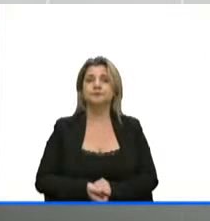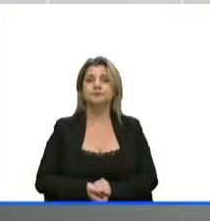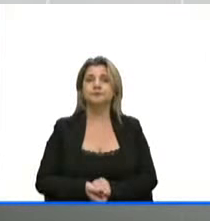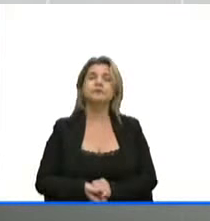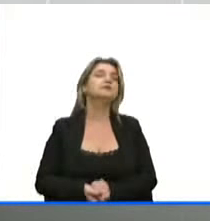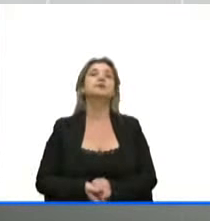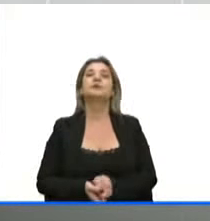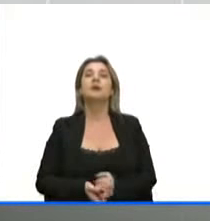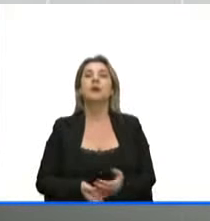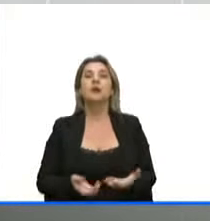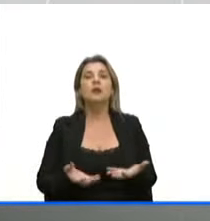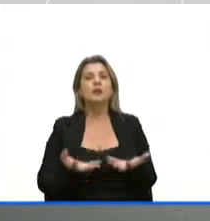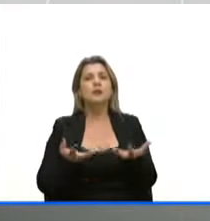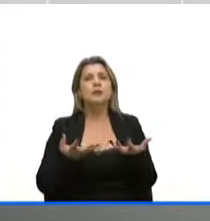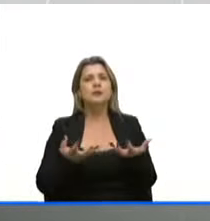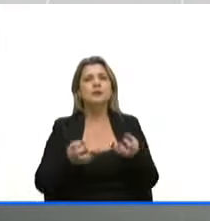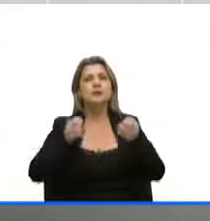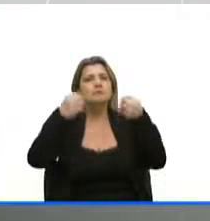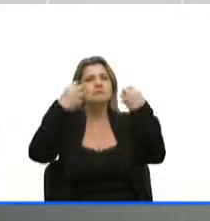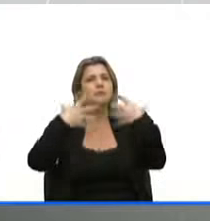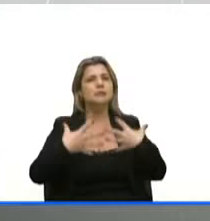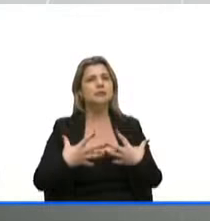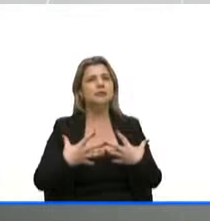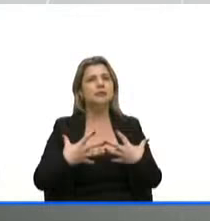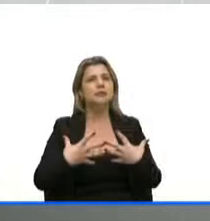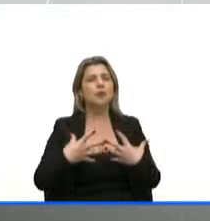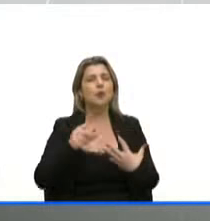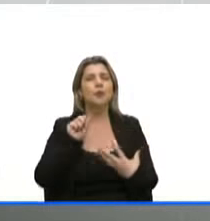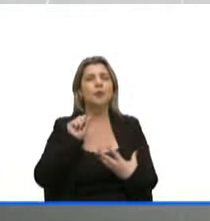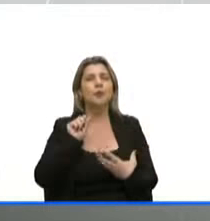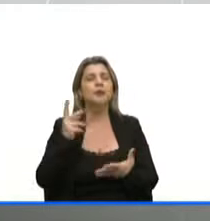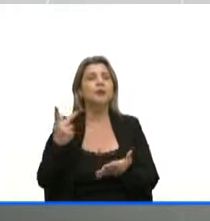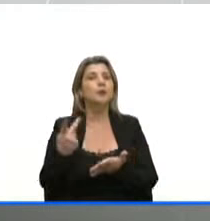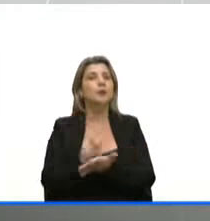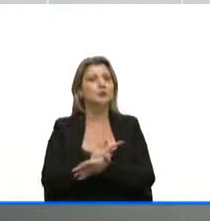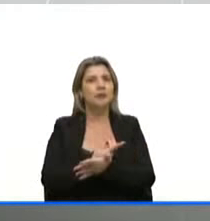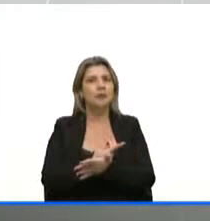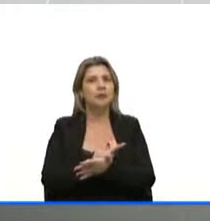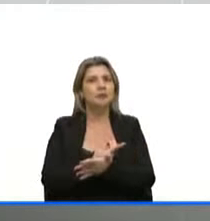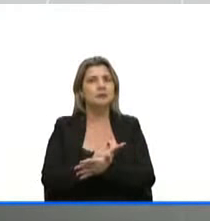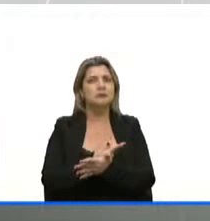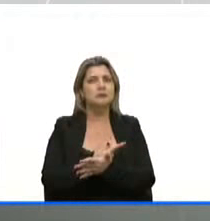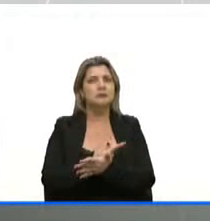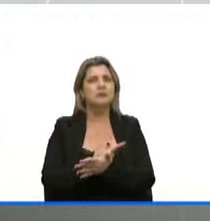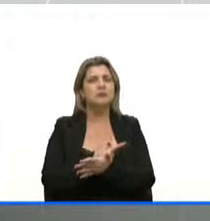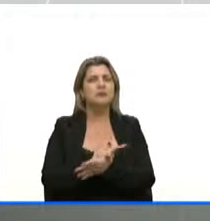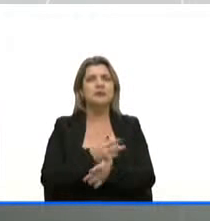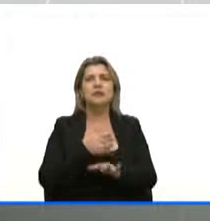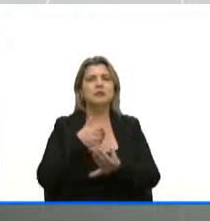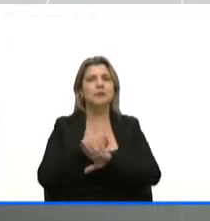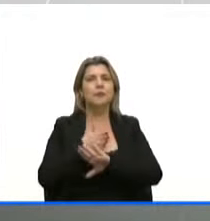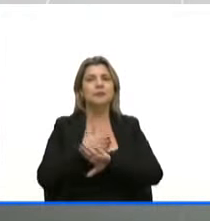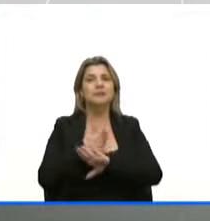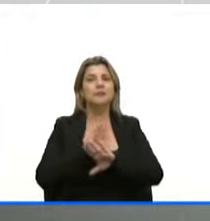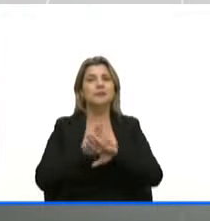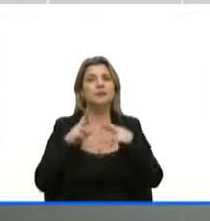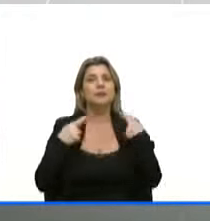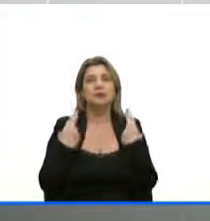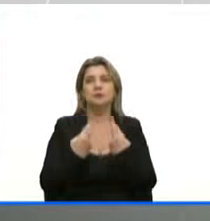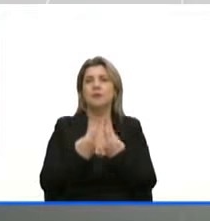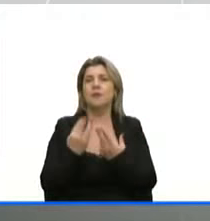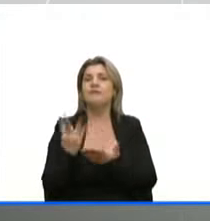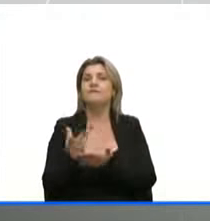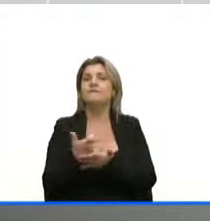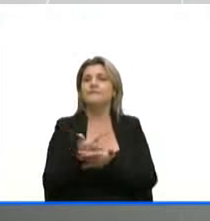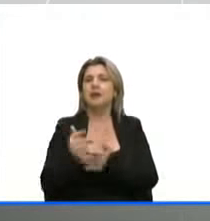Eu queria um esclarecimento do que ocorre com o deputado Thiago Simão, que não comparece às reuniões há várias semanas,